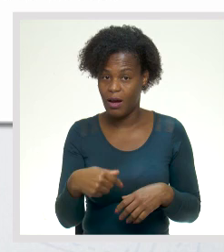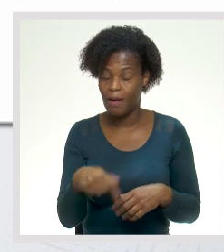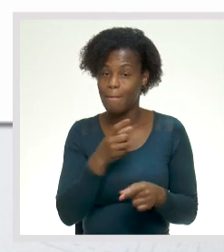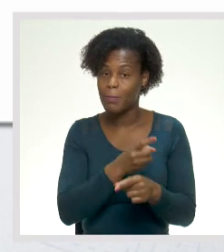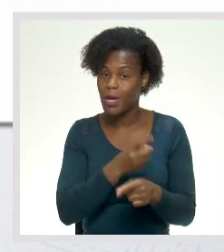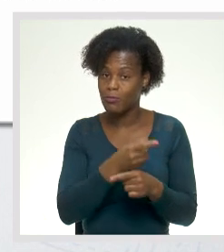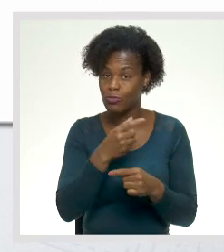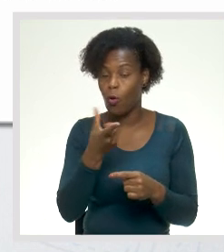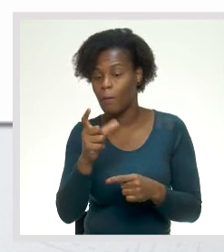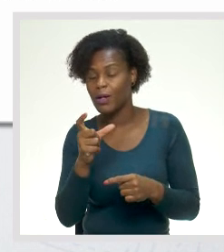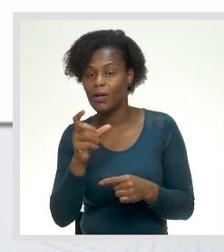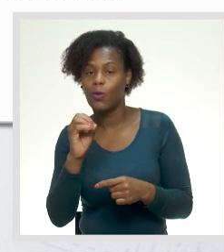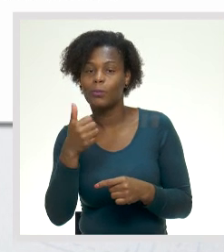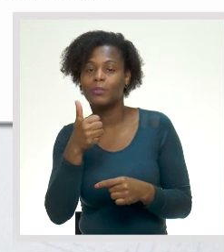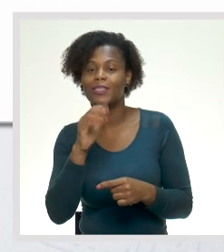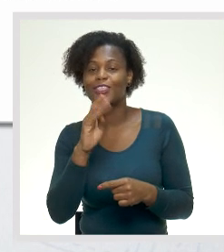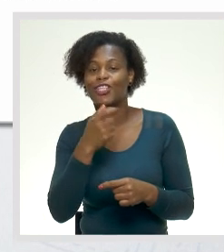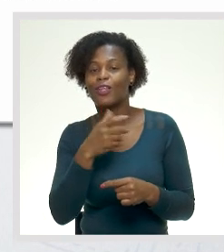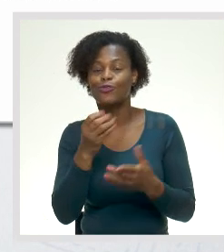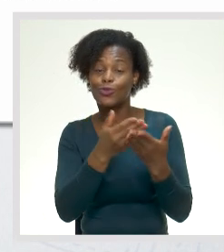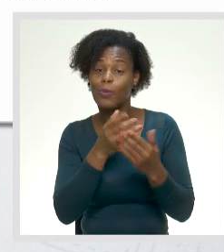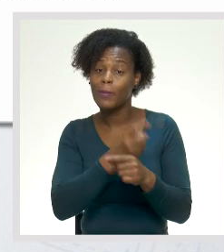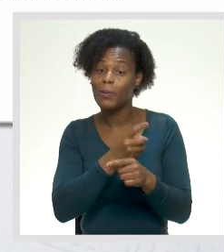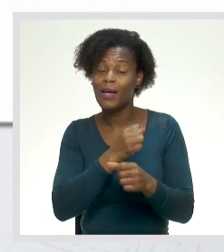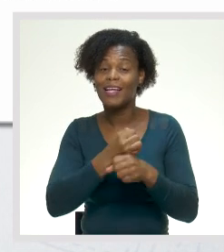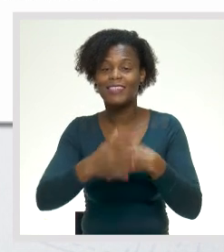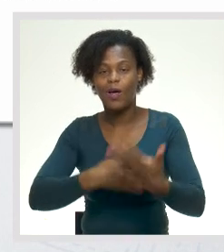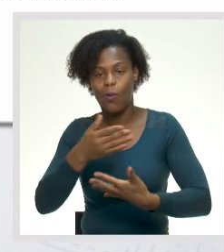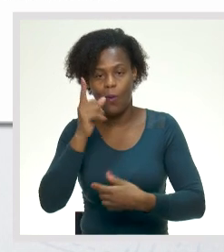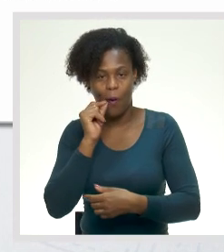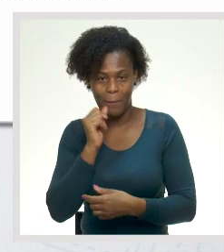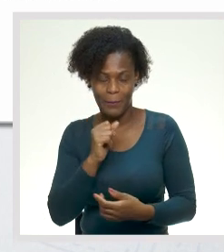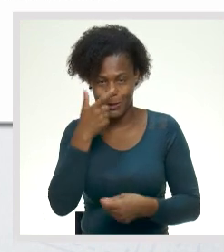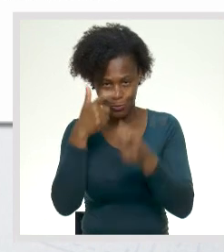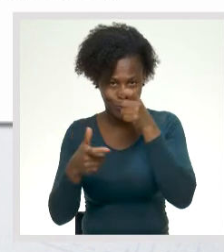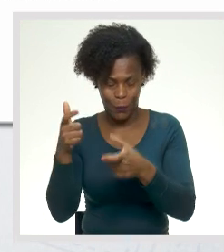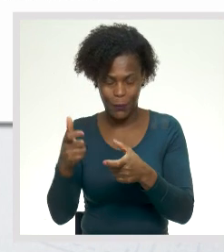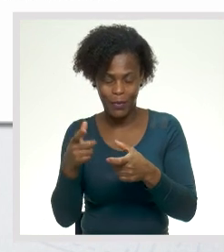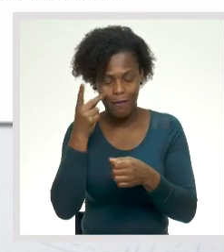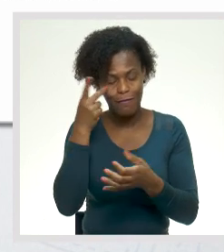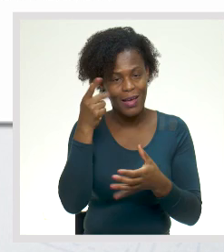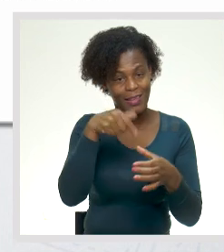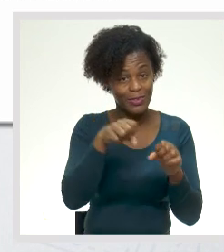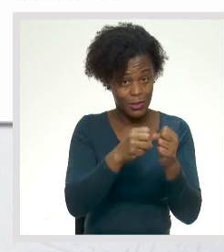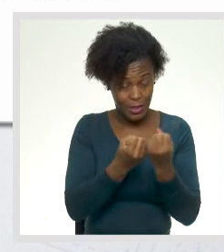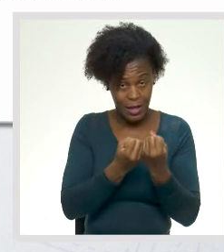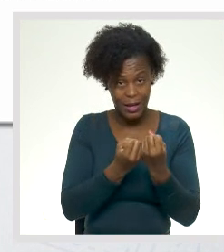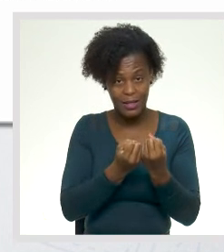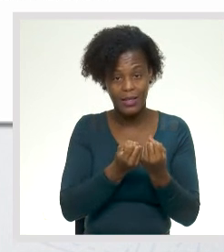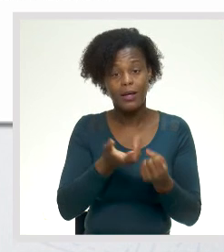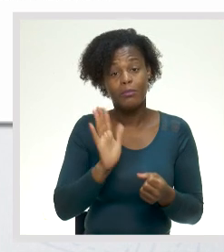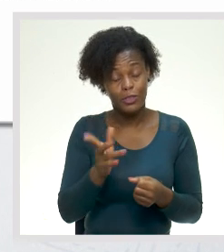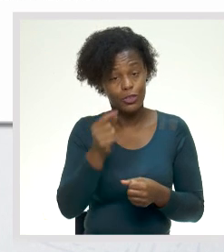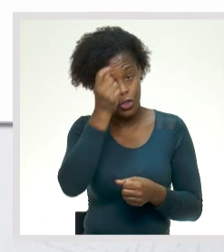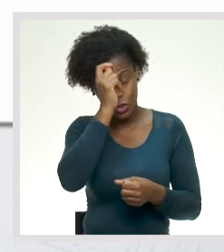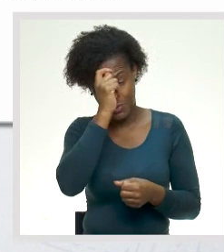o mesmo objeto de estudo, que são as ações humanas. A vivência em sociedade implica